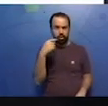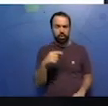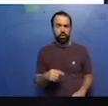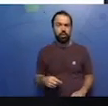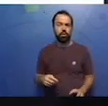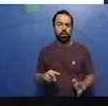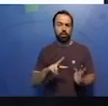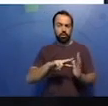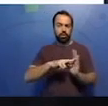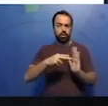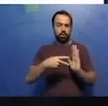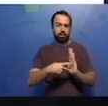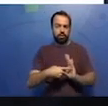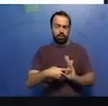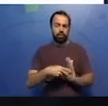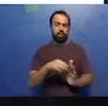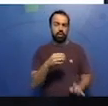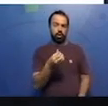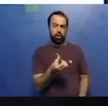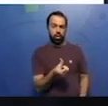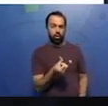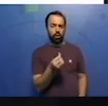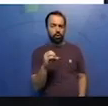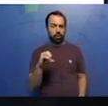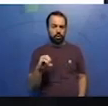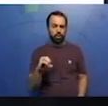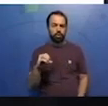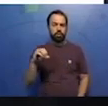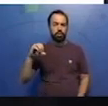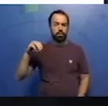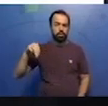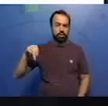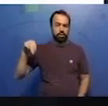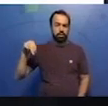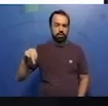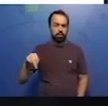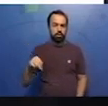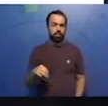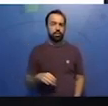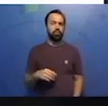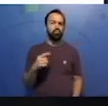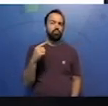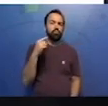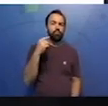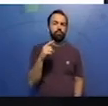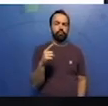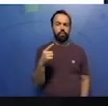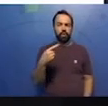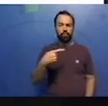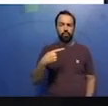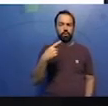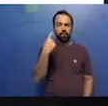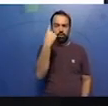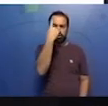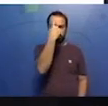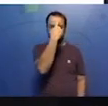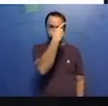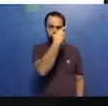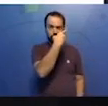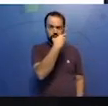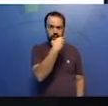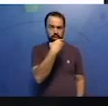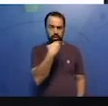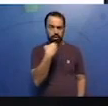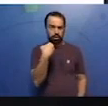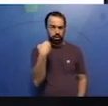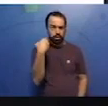quando o ponteiro dos minutos dá uma volta completa no relógio, ele percorre 60 minutos.